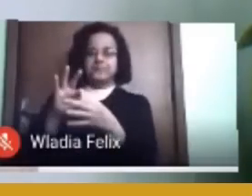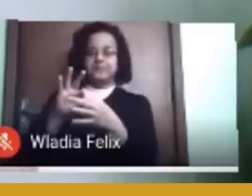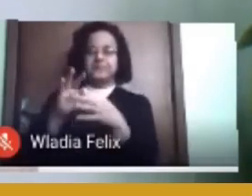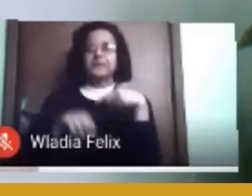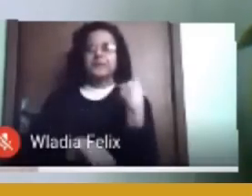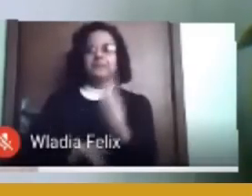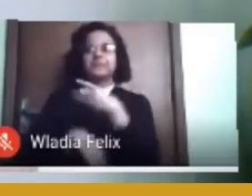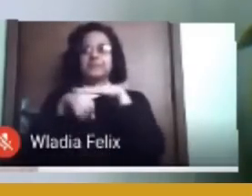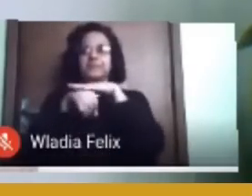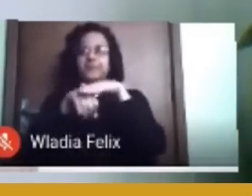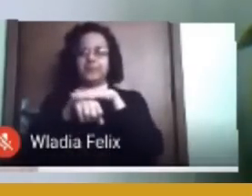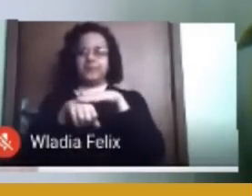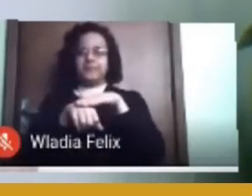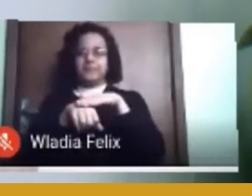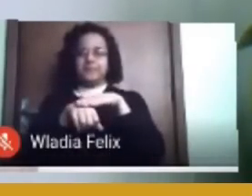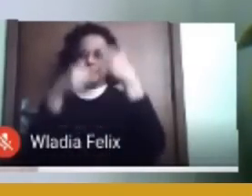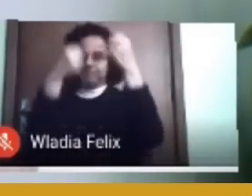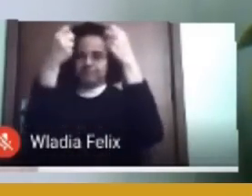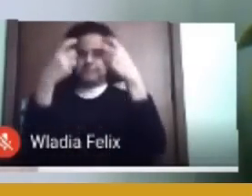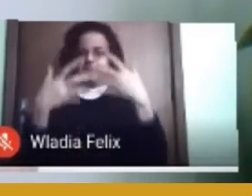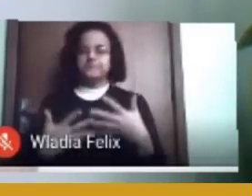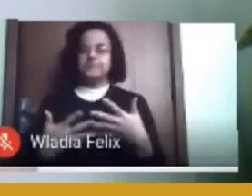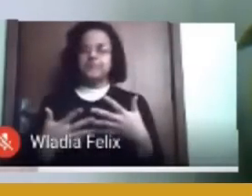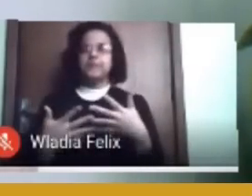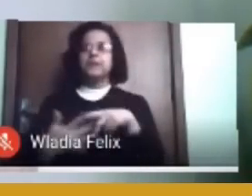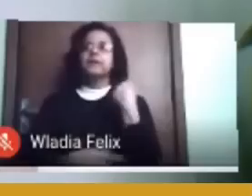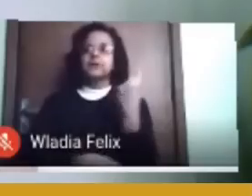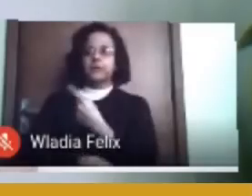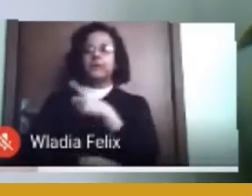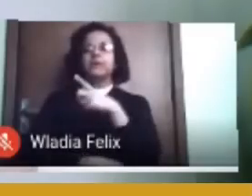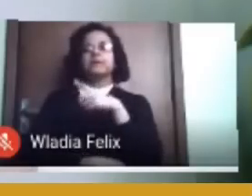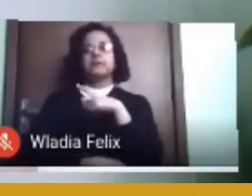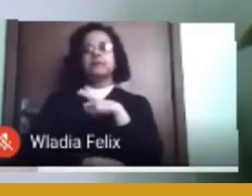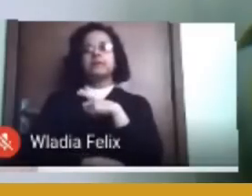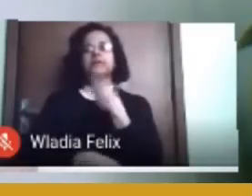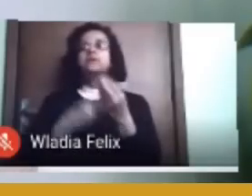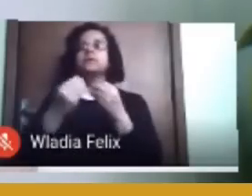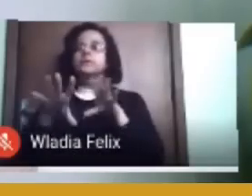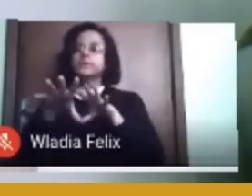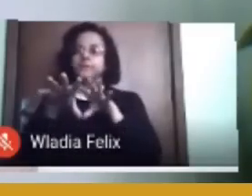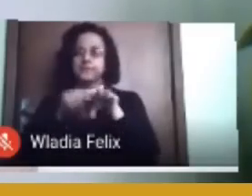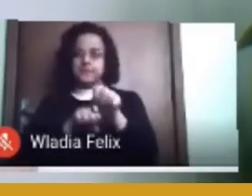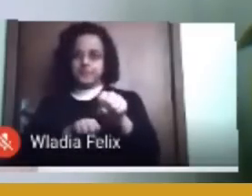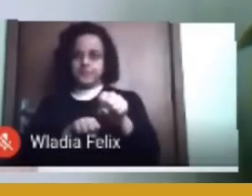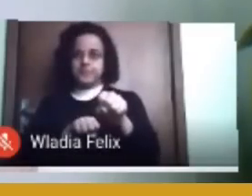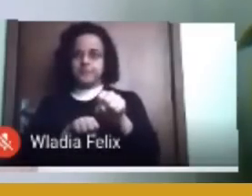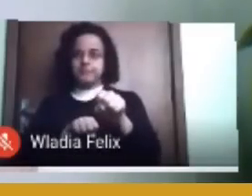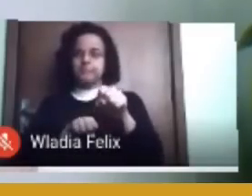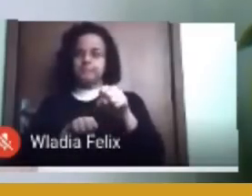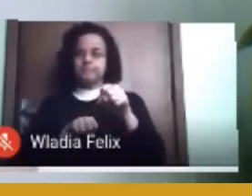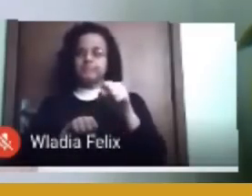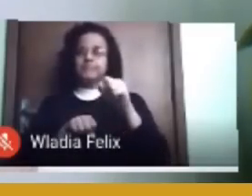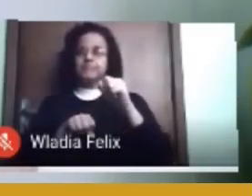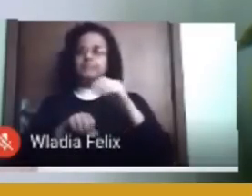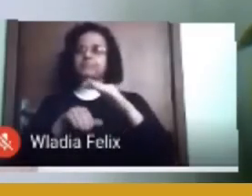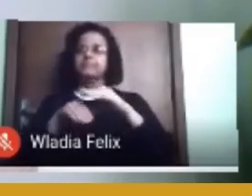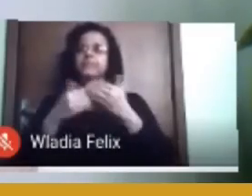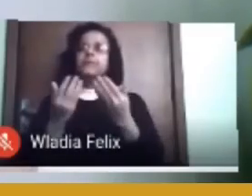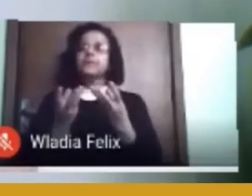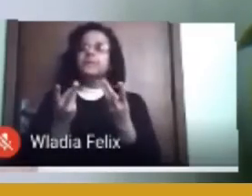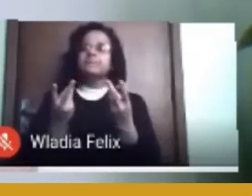uma formação o mais, como posso dizer, mais aprofundada possível, né? Então, a Adri Nagal